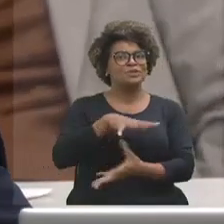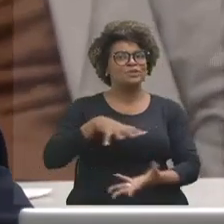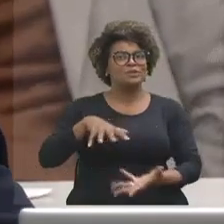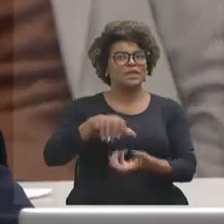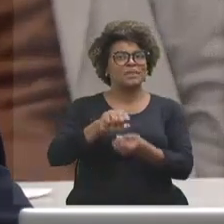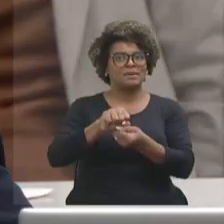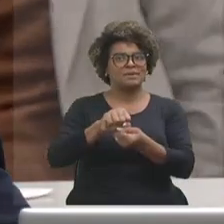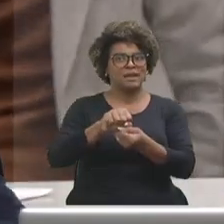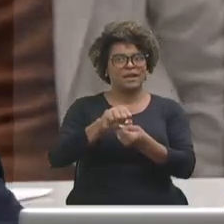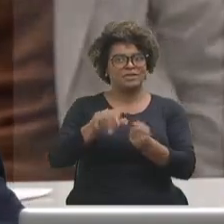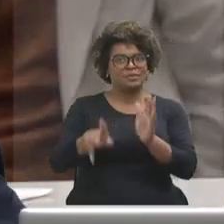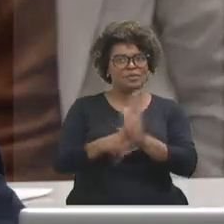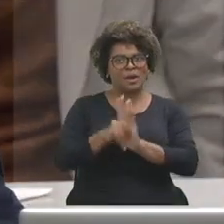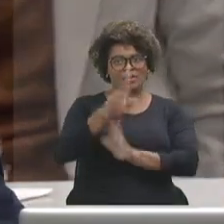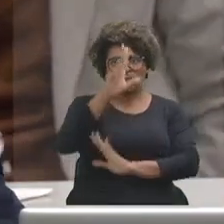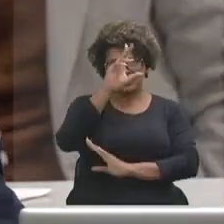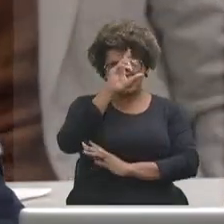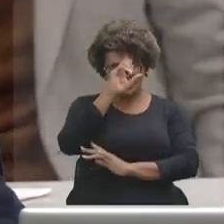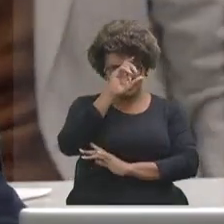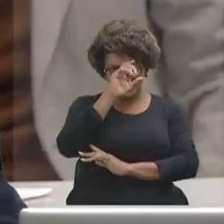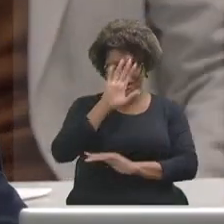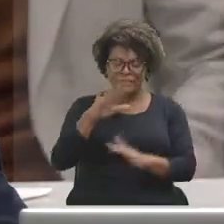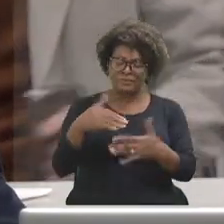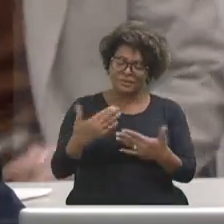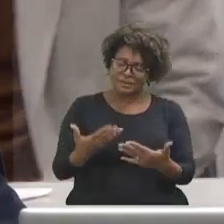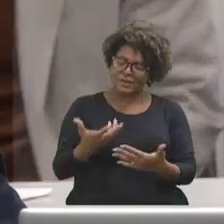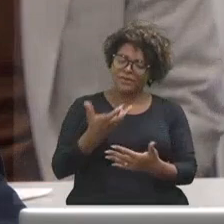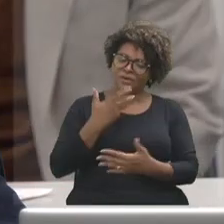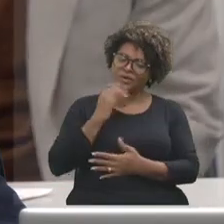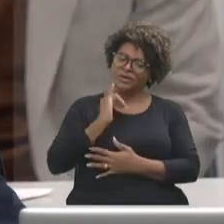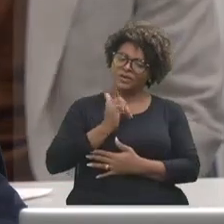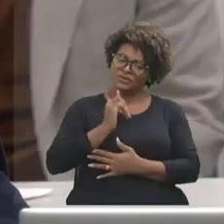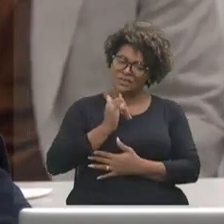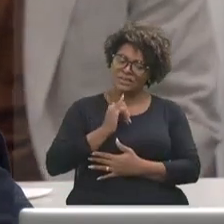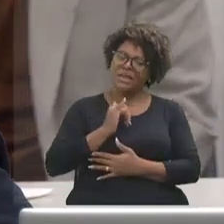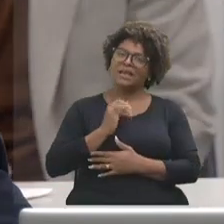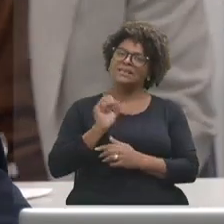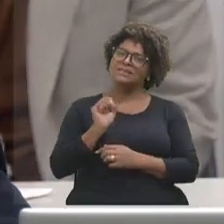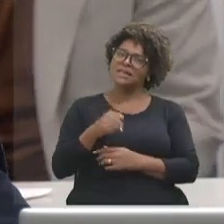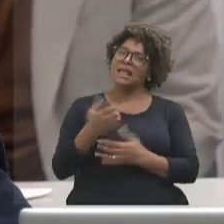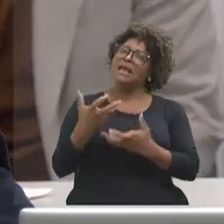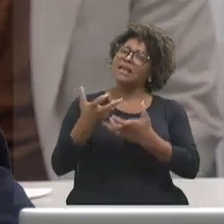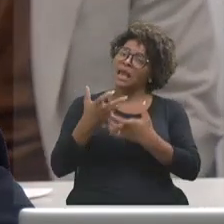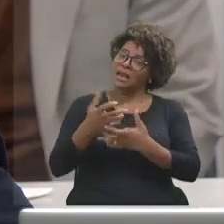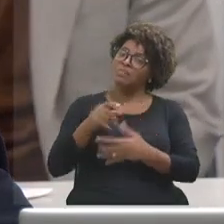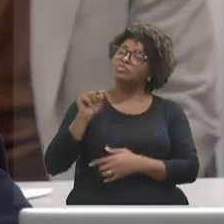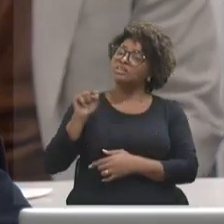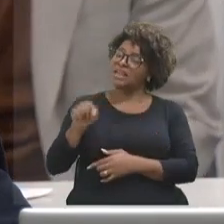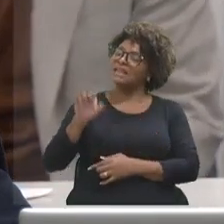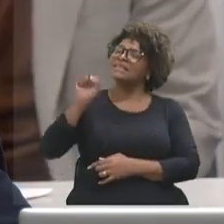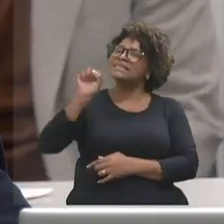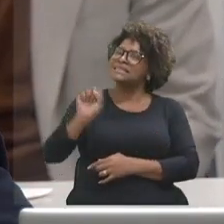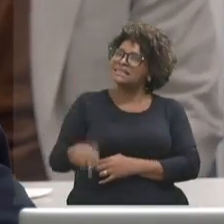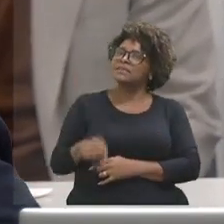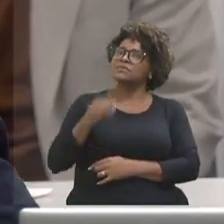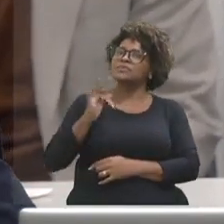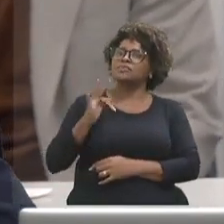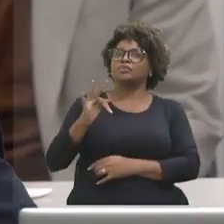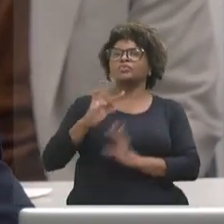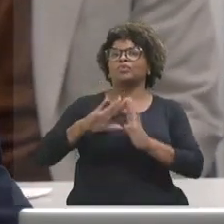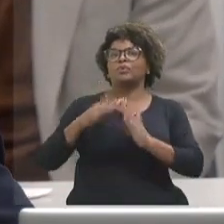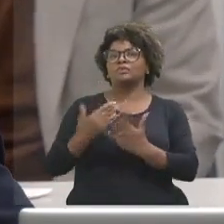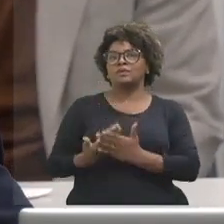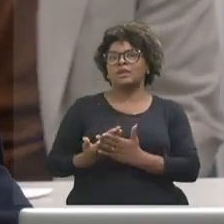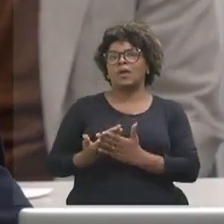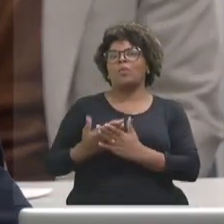que queremos sim que todos hospitais sejam hospital escola não só pelo recurso financeiro mas para